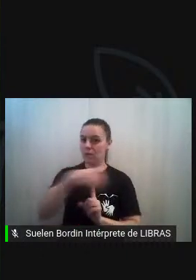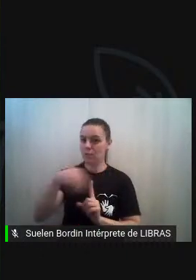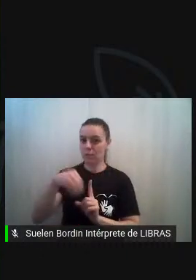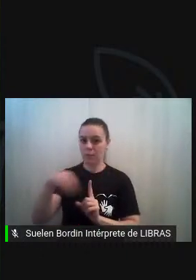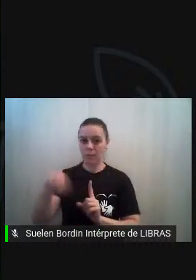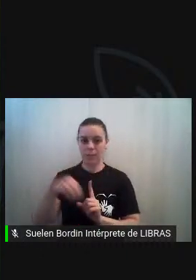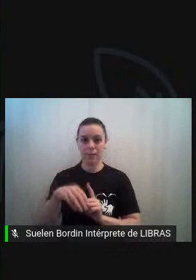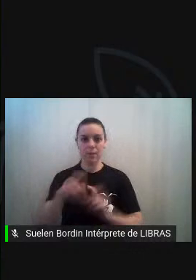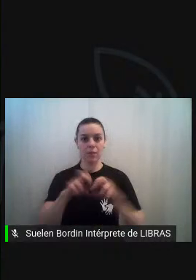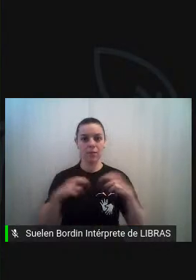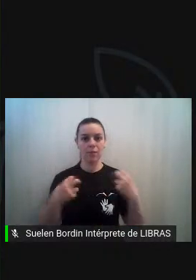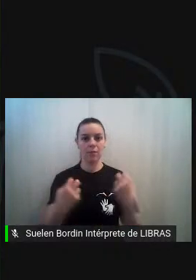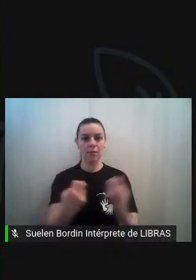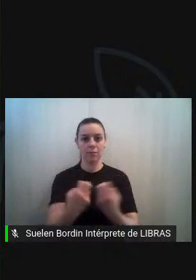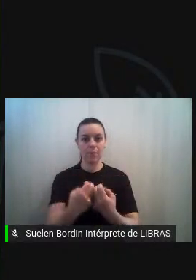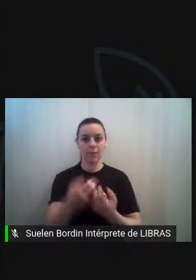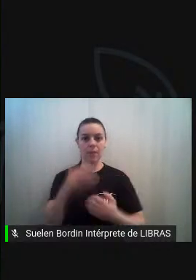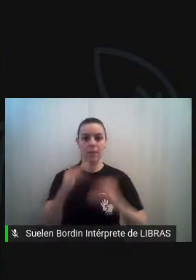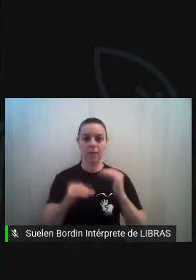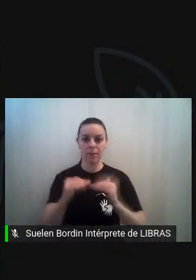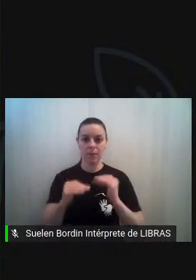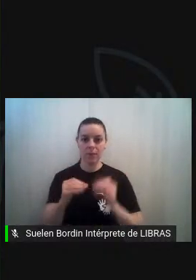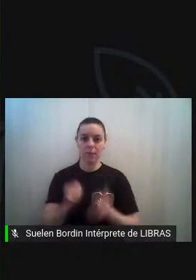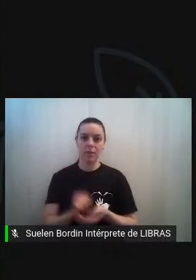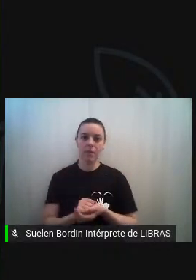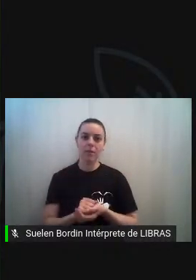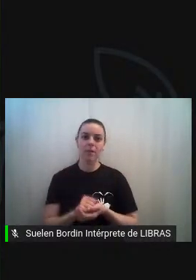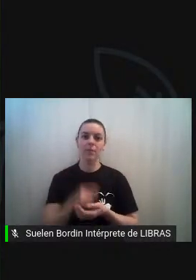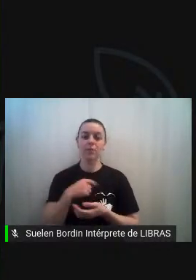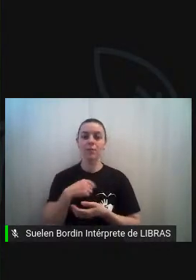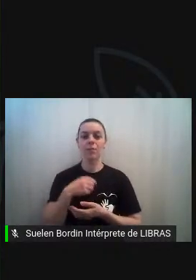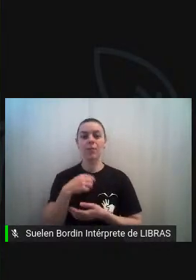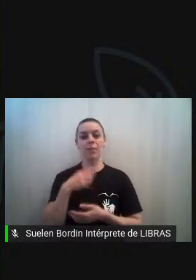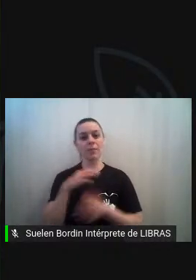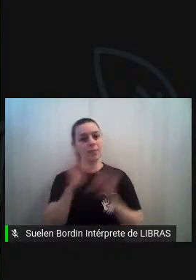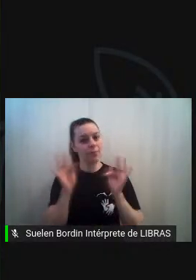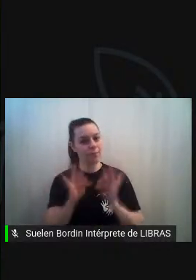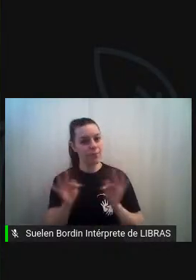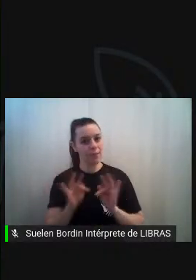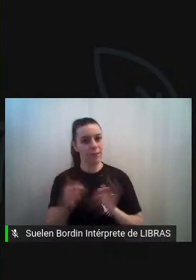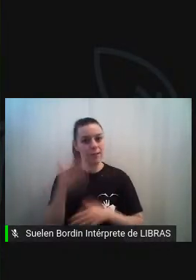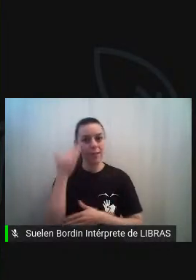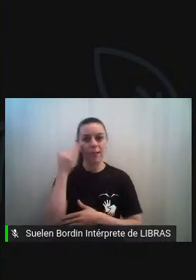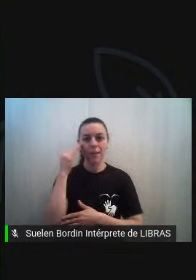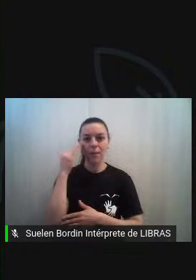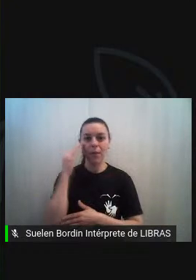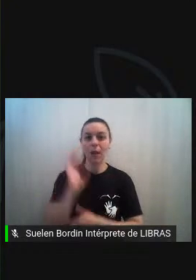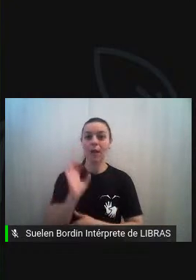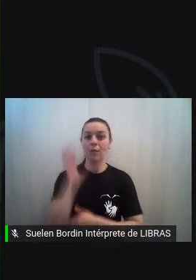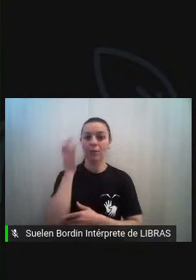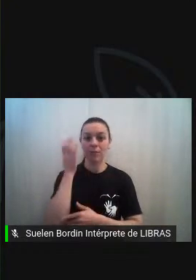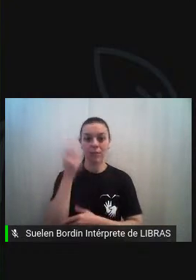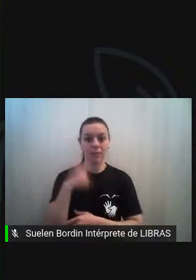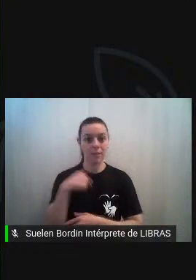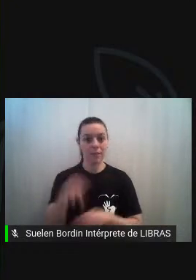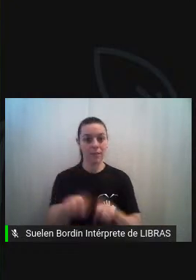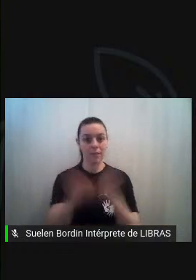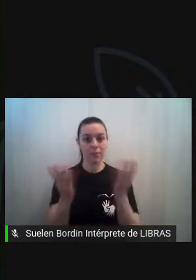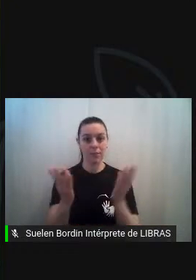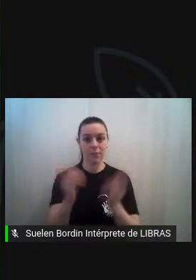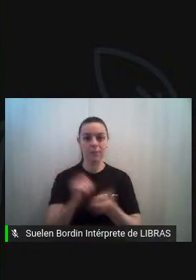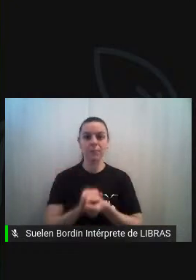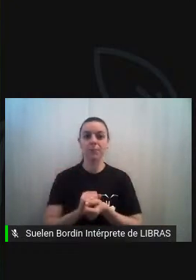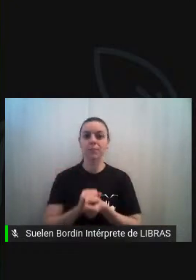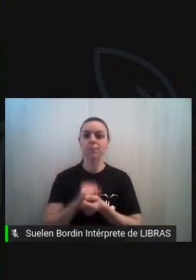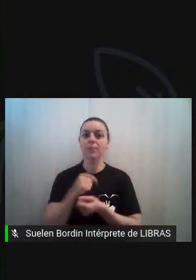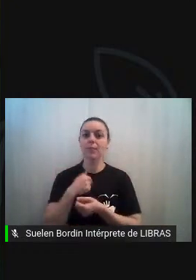mesa temática que é muito importante e me deixou muito feliz de saber que ela está acontecendo nesse evento. Então, quem